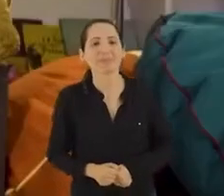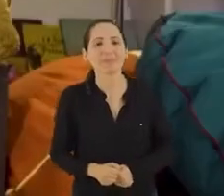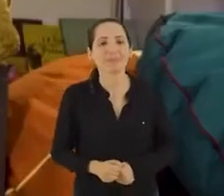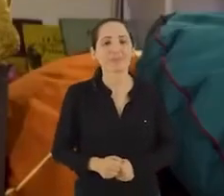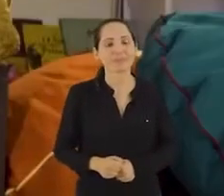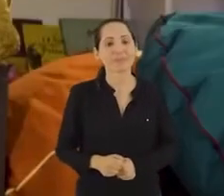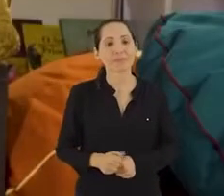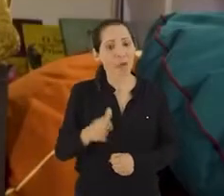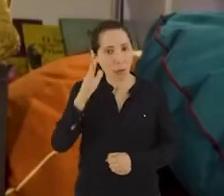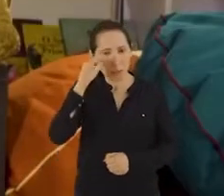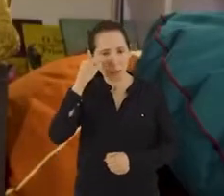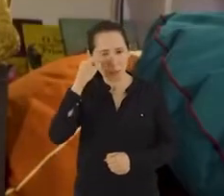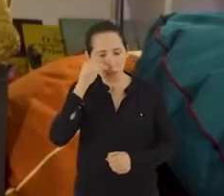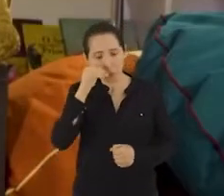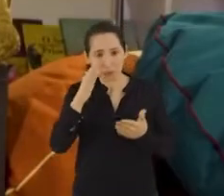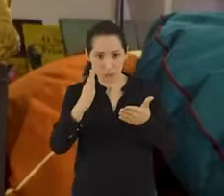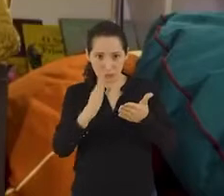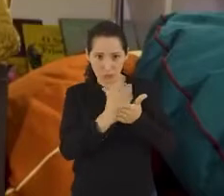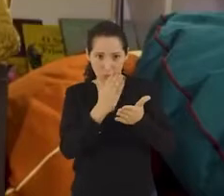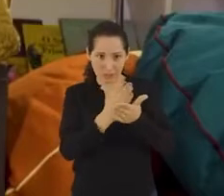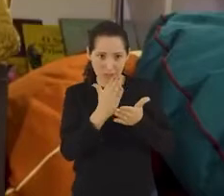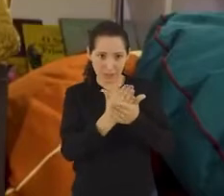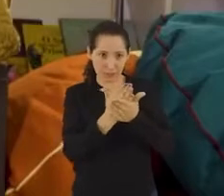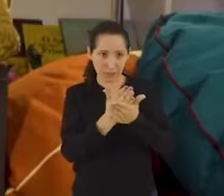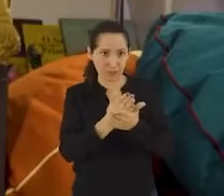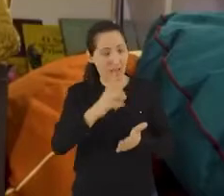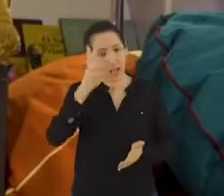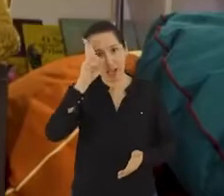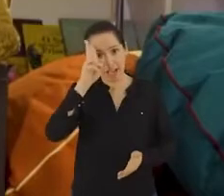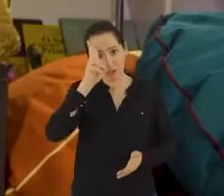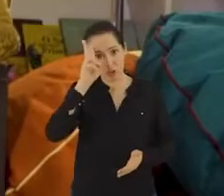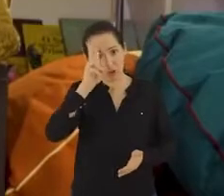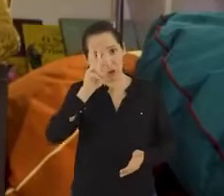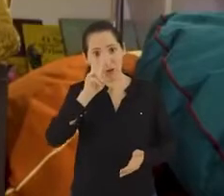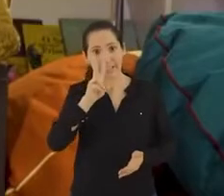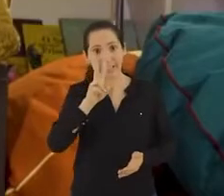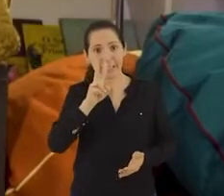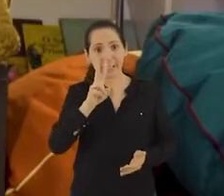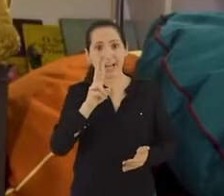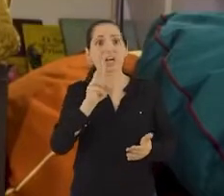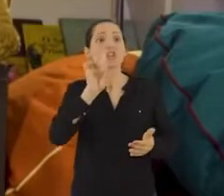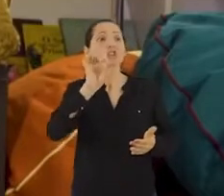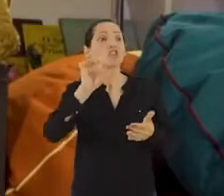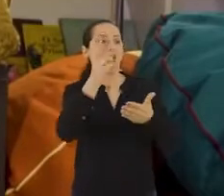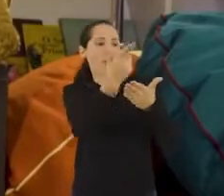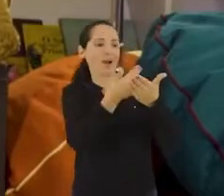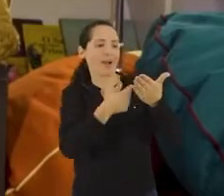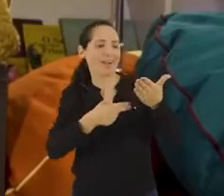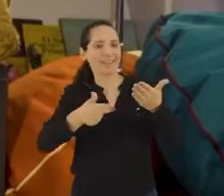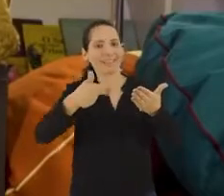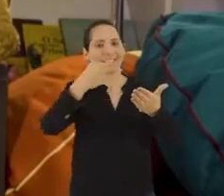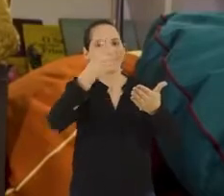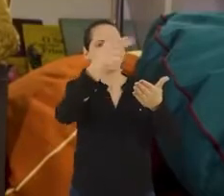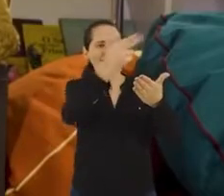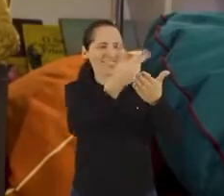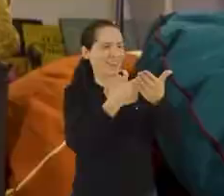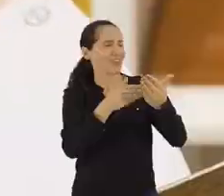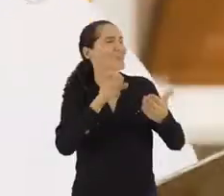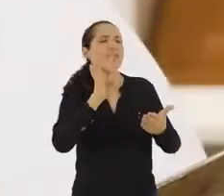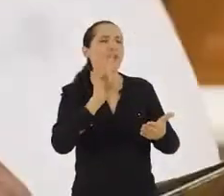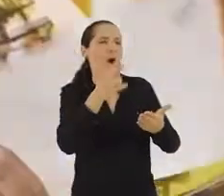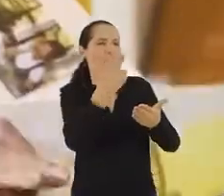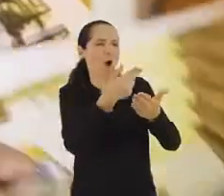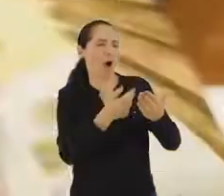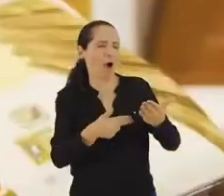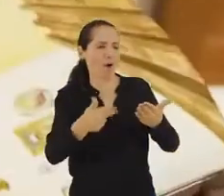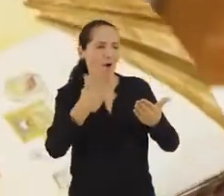E o curioso neste livro é que a história é contada sem palavras. É. Só ilustração.